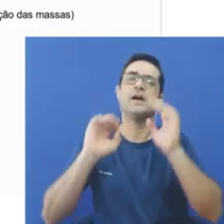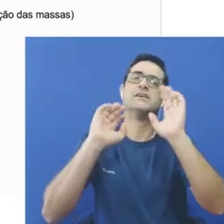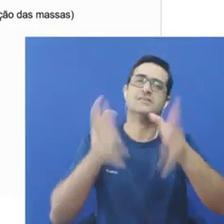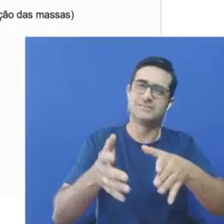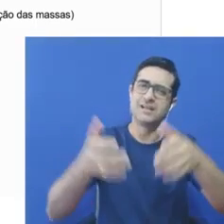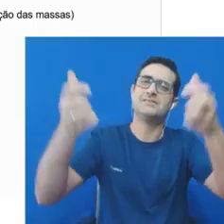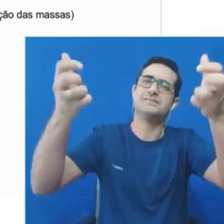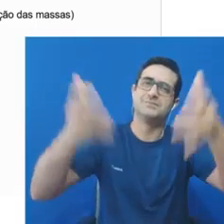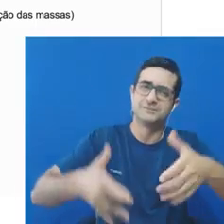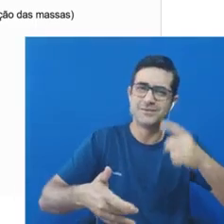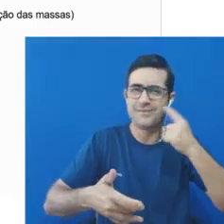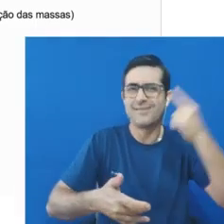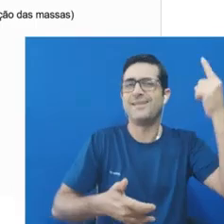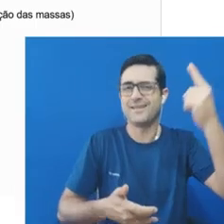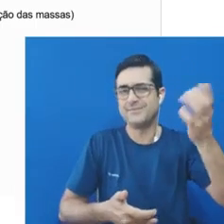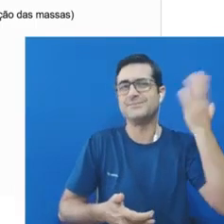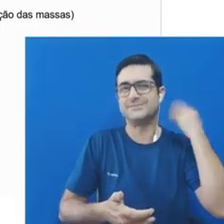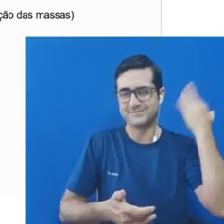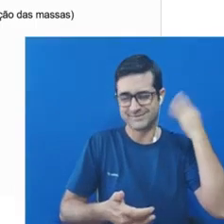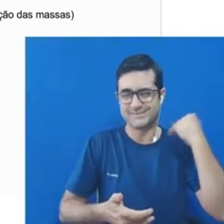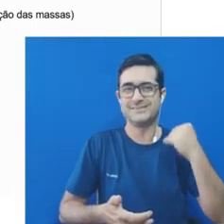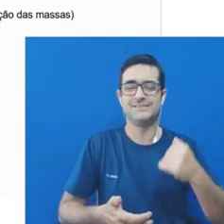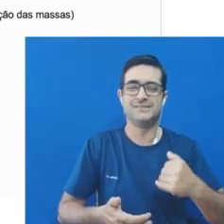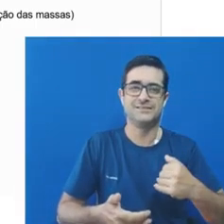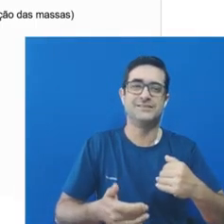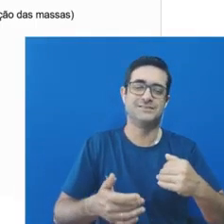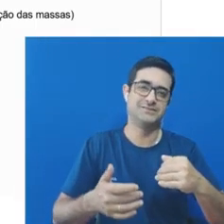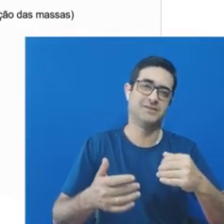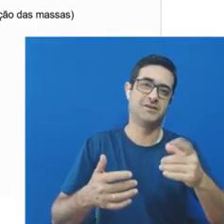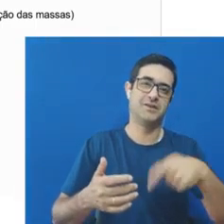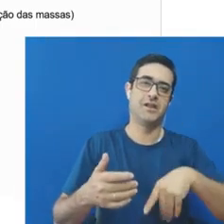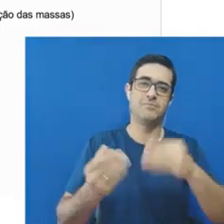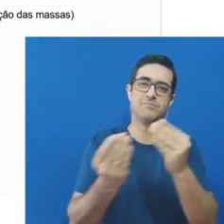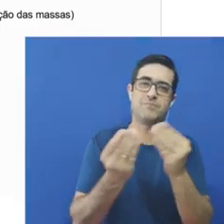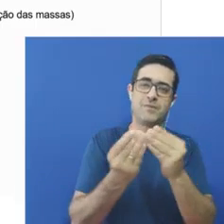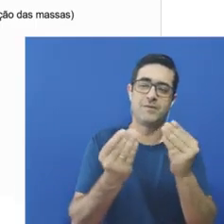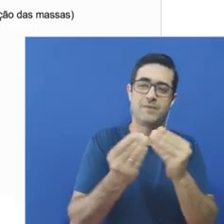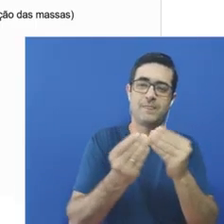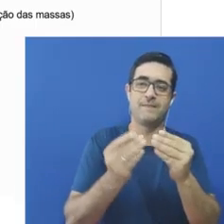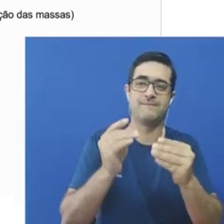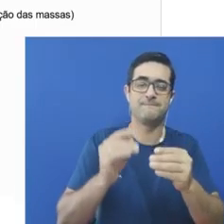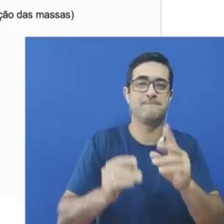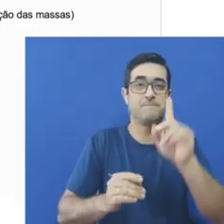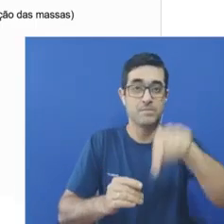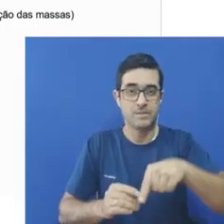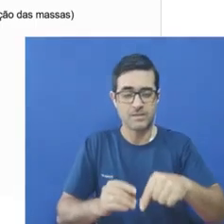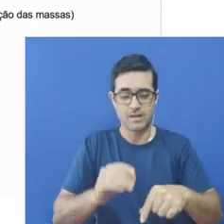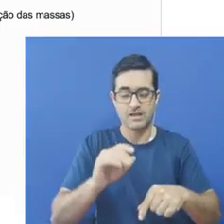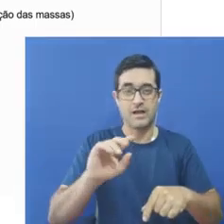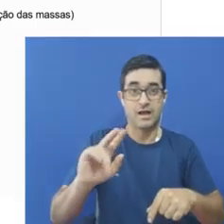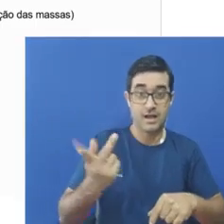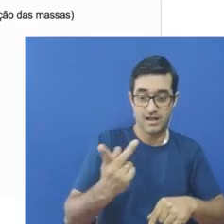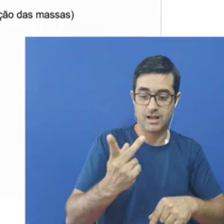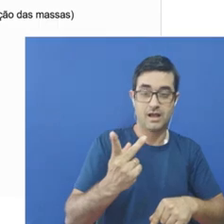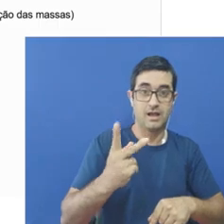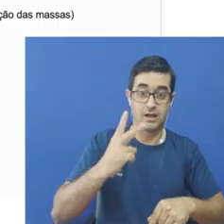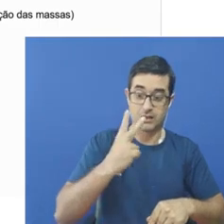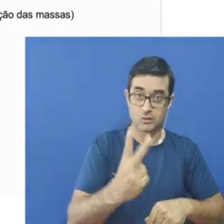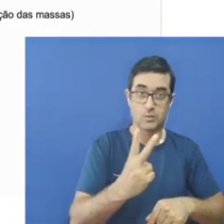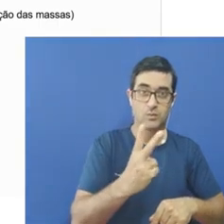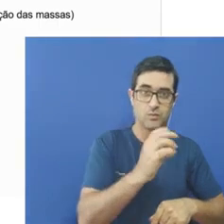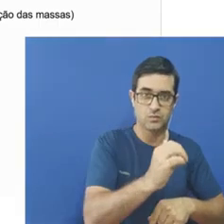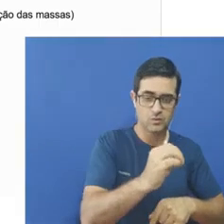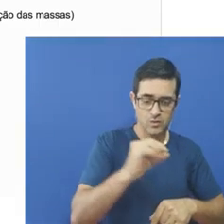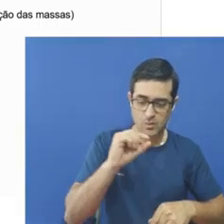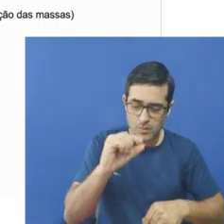gente estava falando lá, né, nas fórmulas moleculares. Quer dizer que são os índices, que são as proporções entre cada